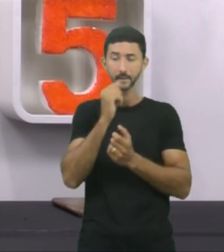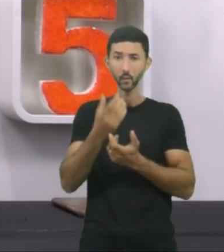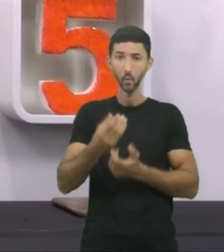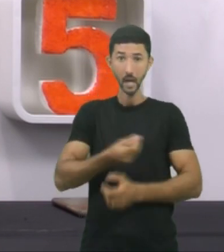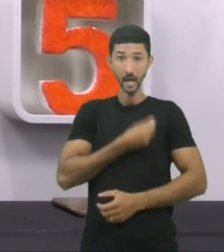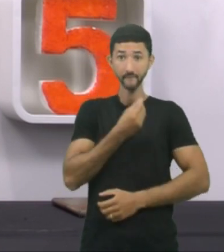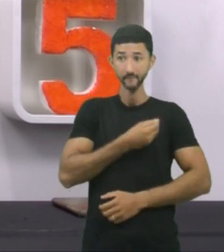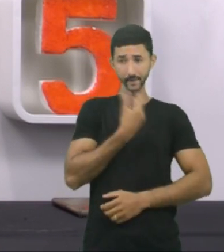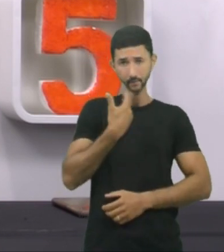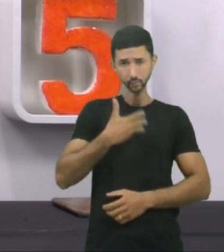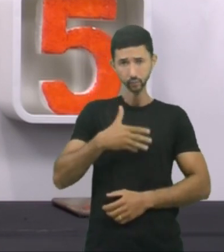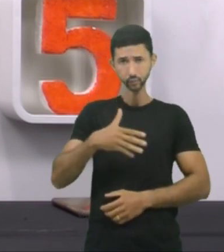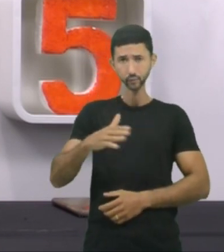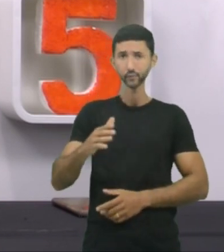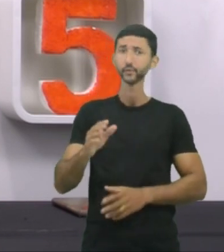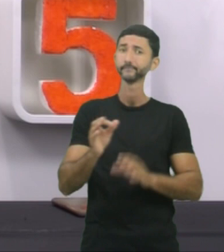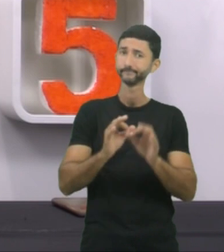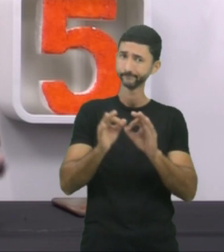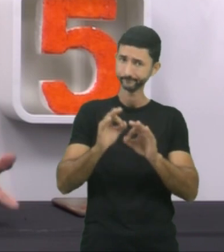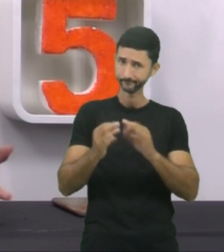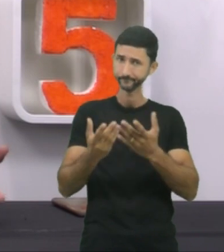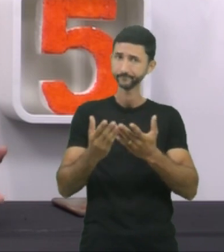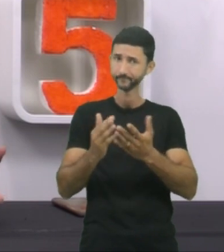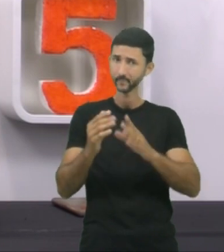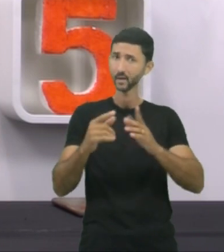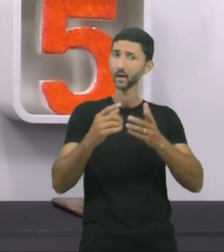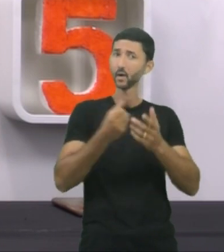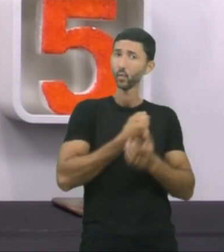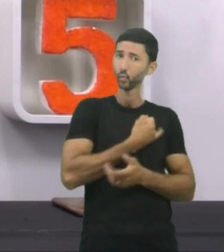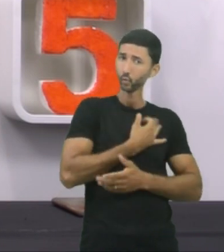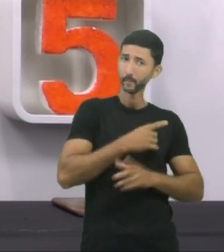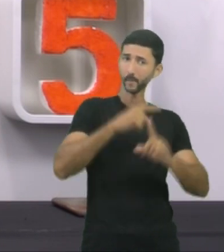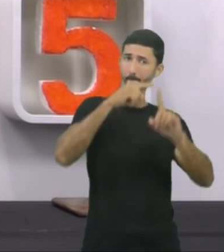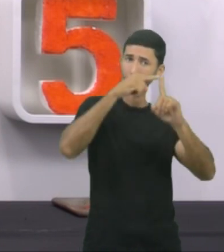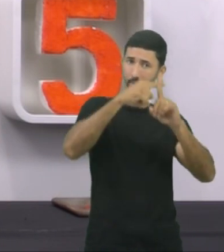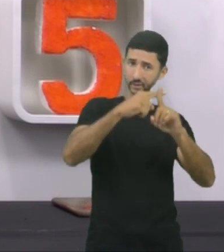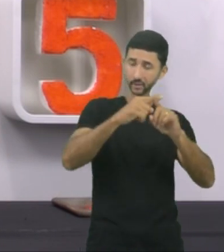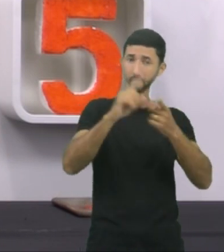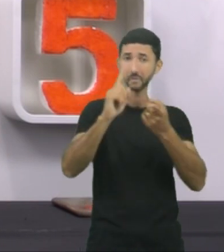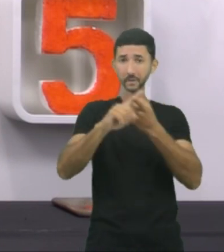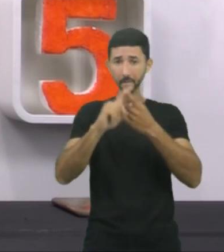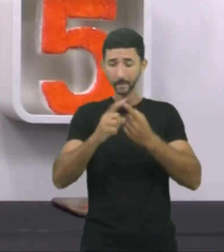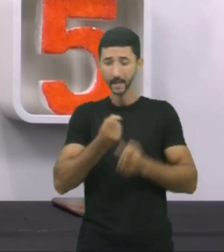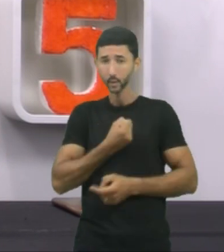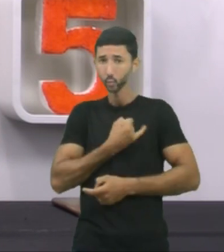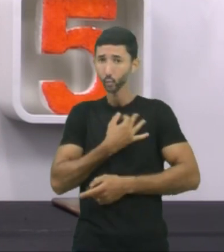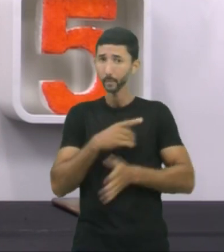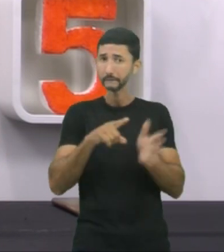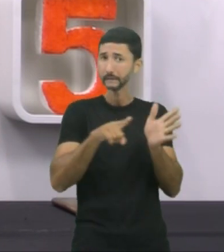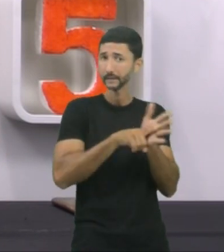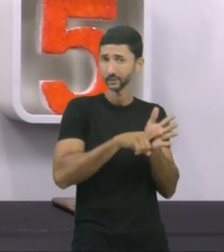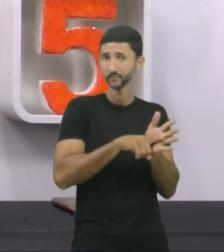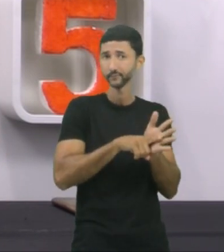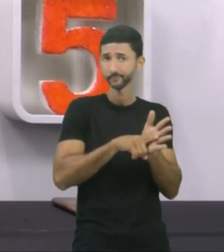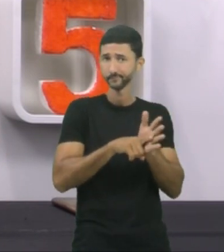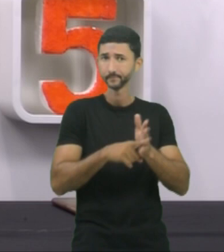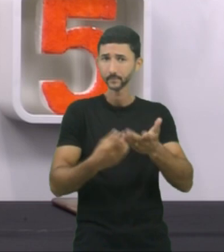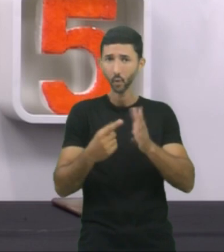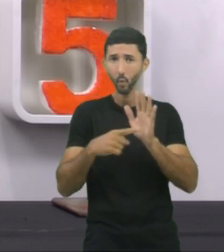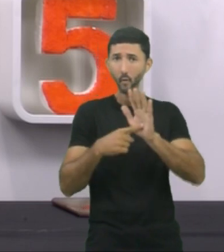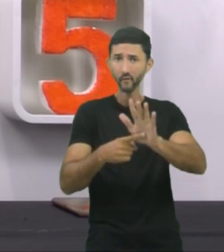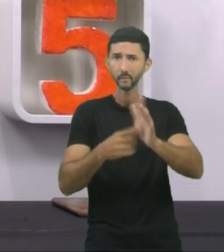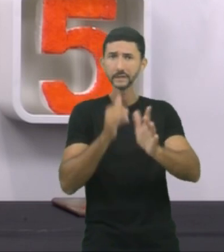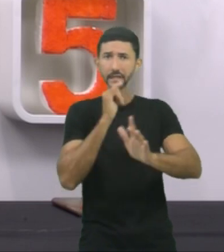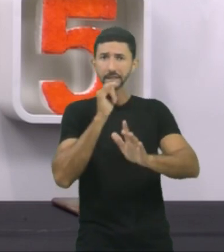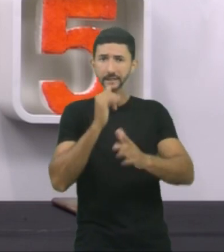vida cotidiana você vai lidar com números positivos e com números negativos. Como é mais um caso que eu